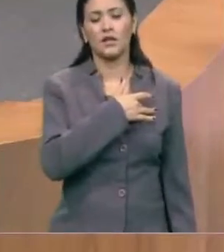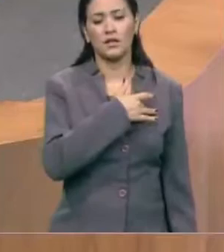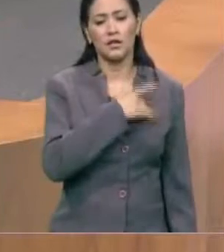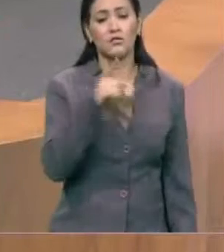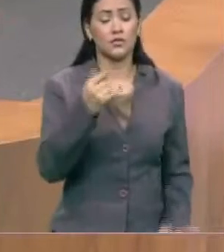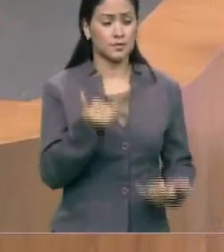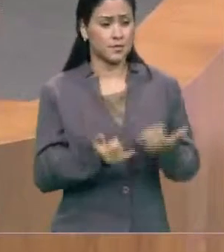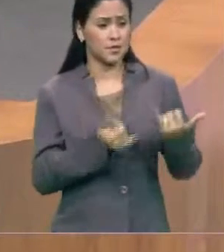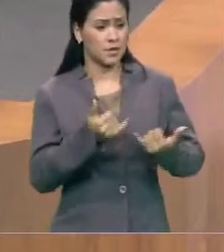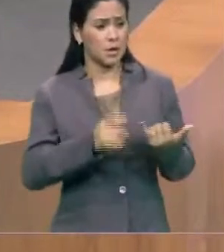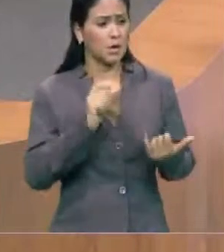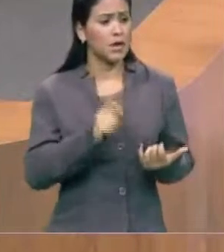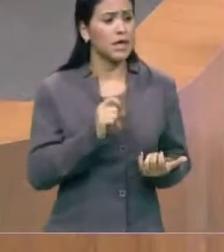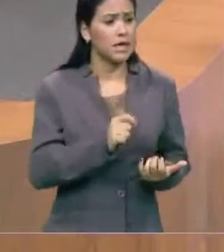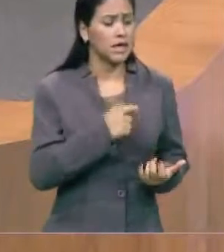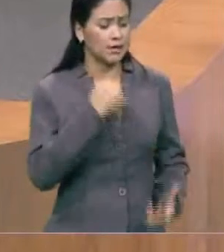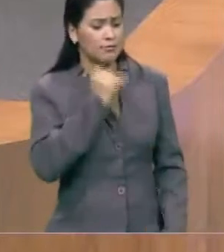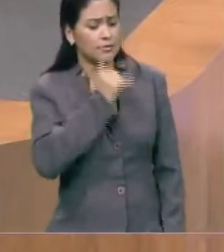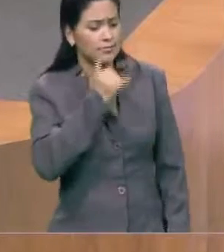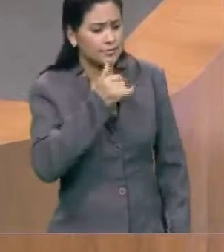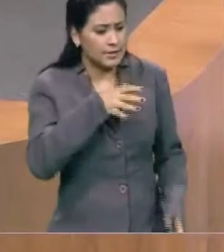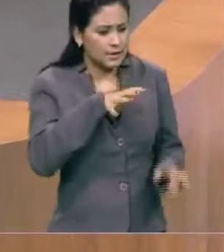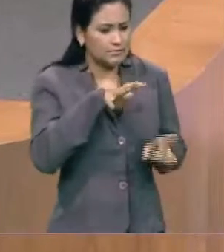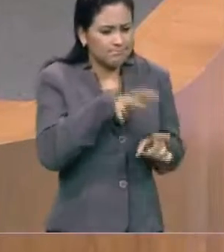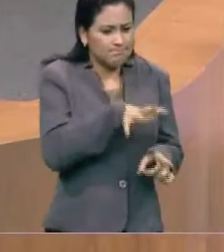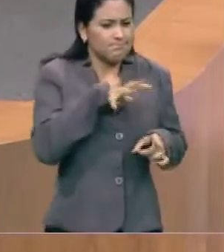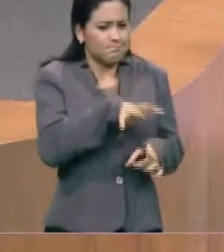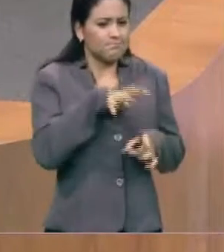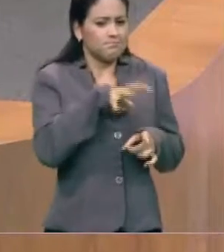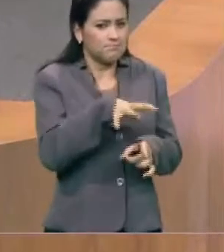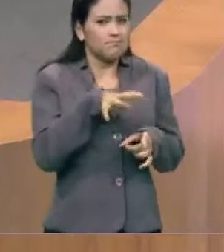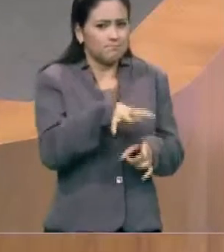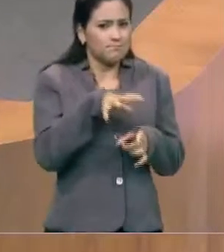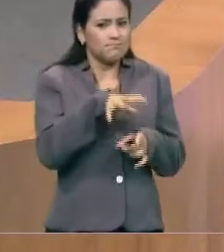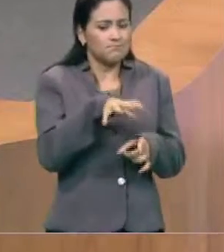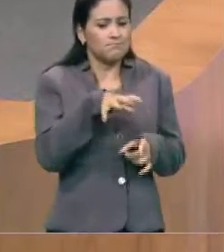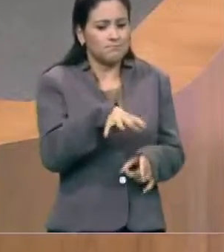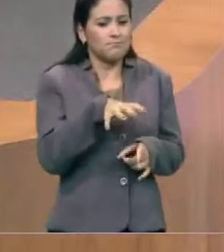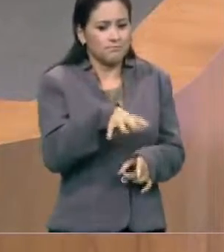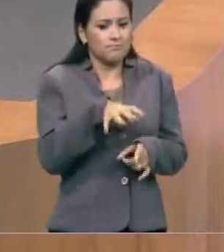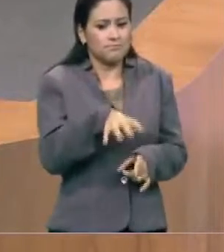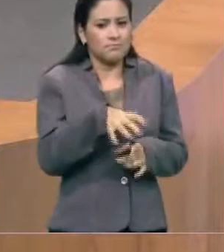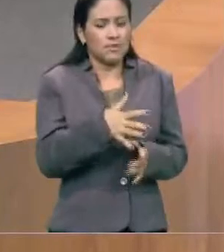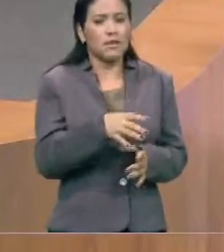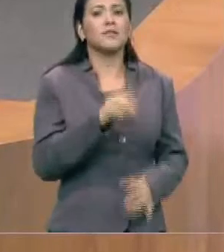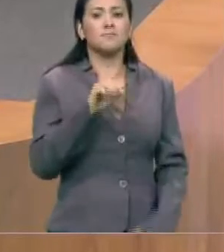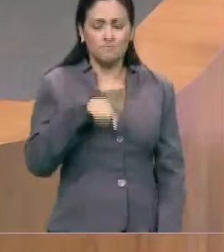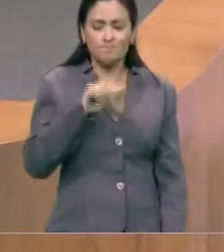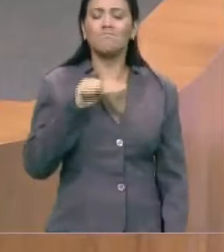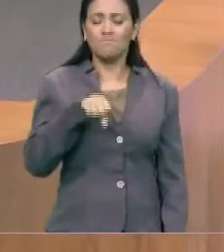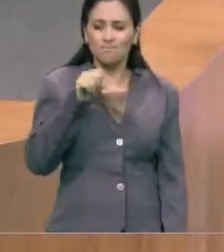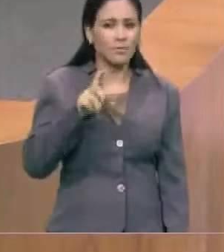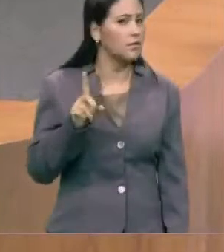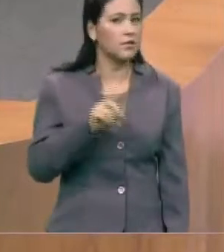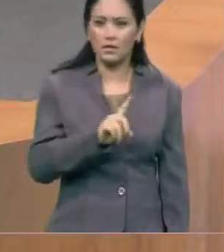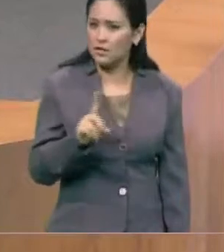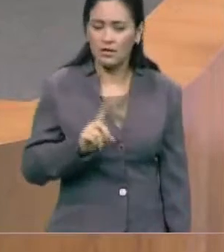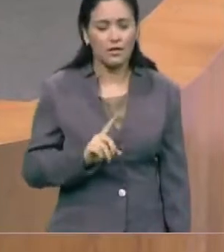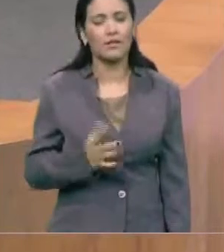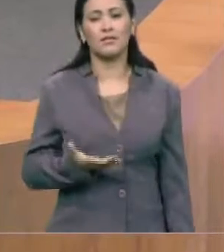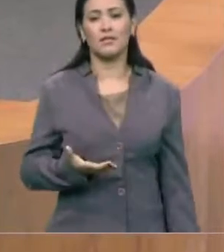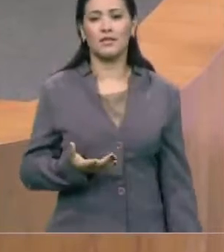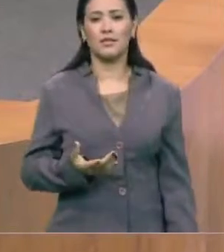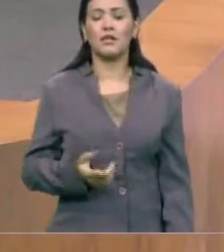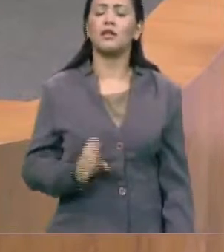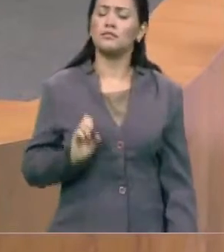que eu induzi ele a responder. Eu brinquei. Quando a gente faz assim, é sim. Quando a gente faz assim, é não. Então, ele confirmou. Mas